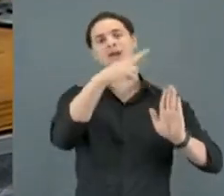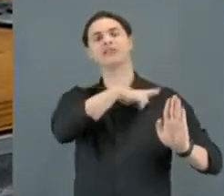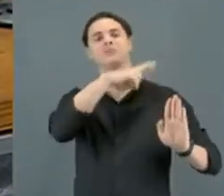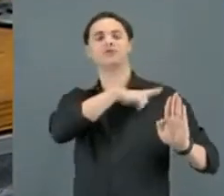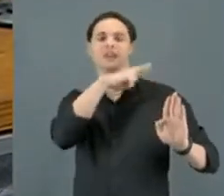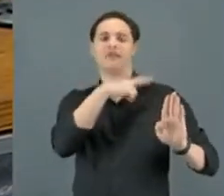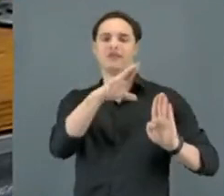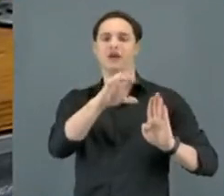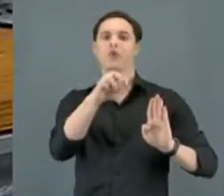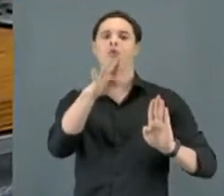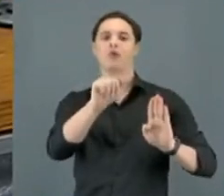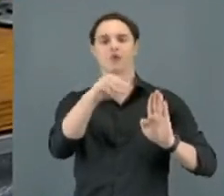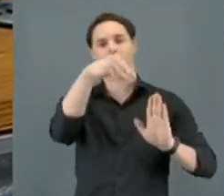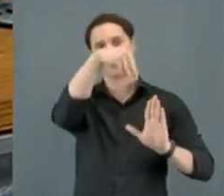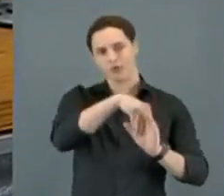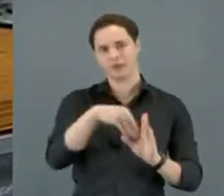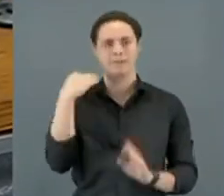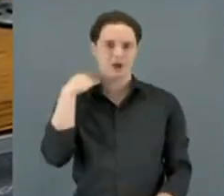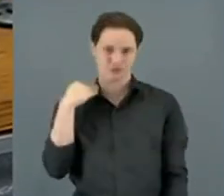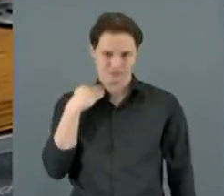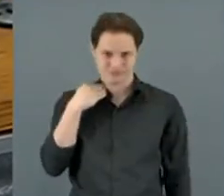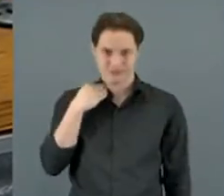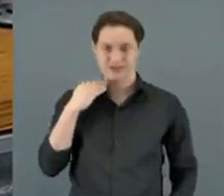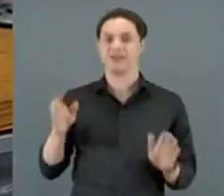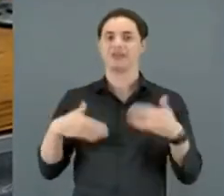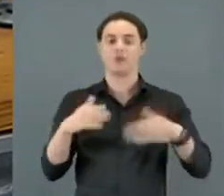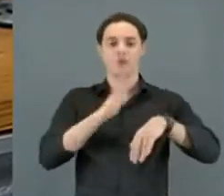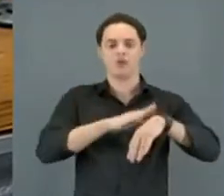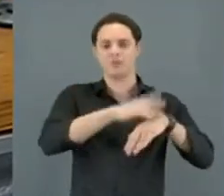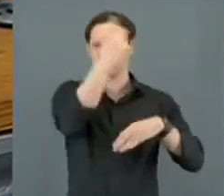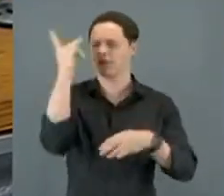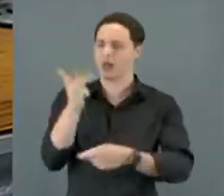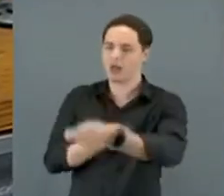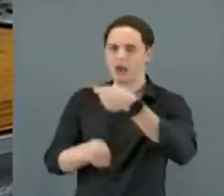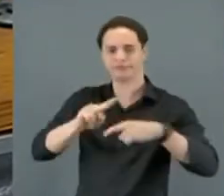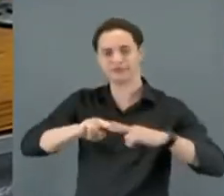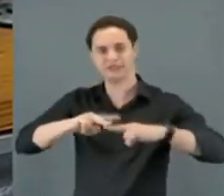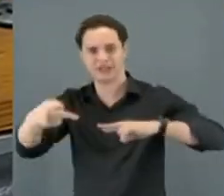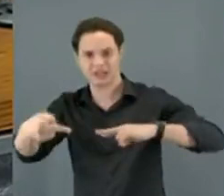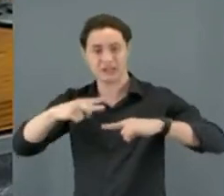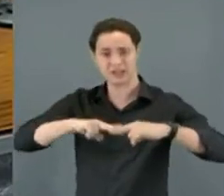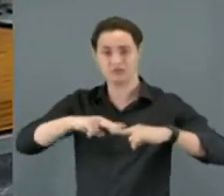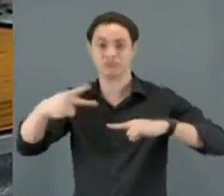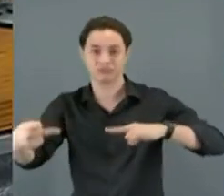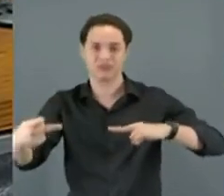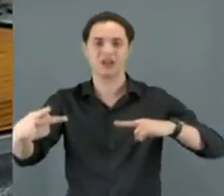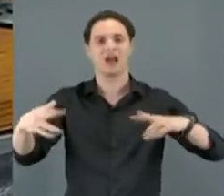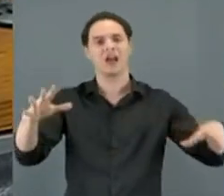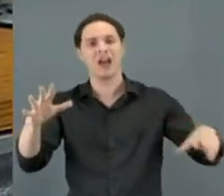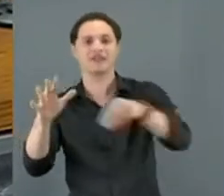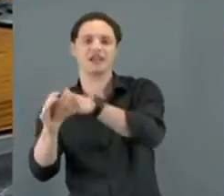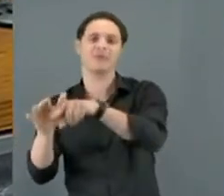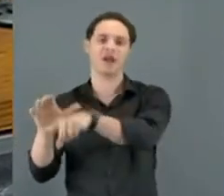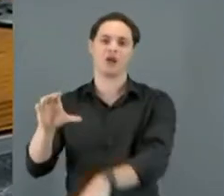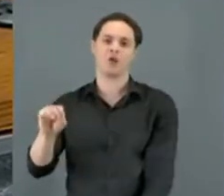remessa, ele também faz de quem é procurador e daqueles que são os agentes principais da conta. Por isso o COAF enviou. Não se pode